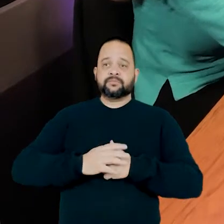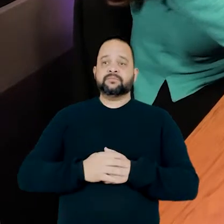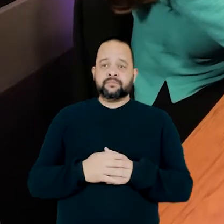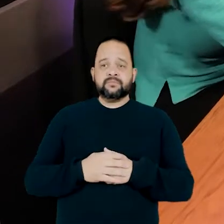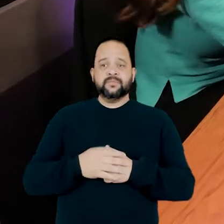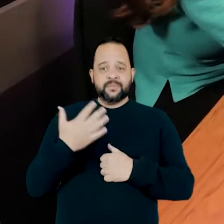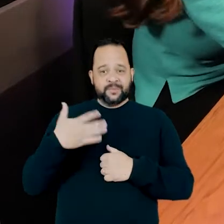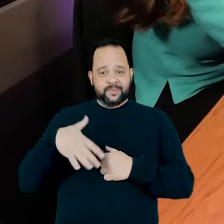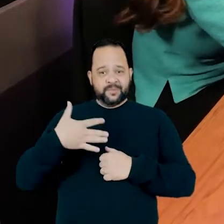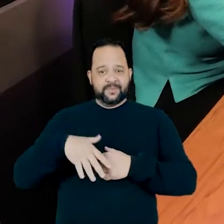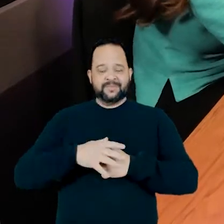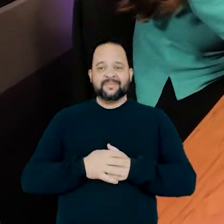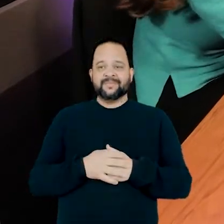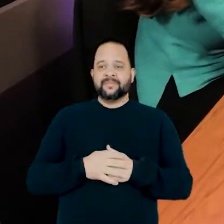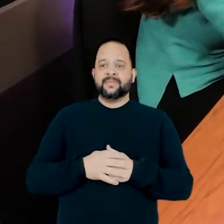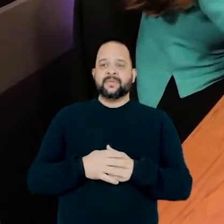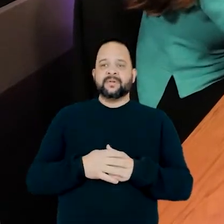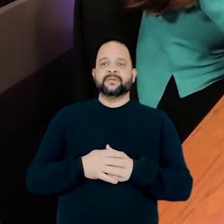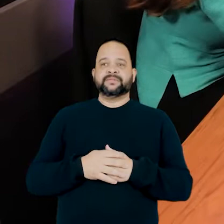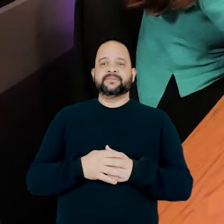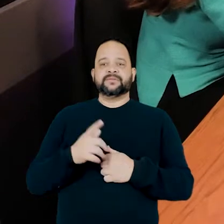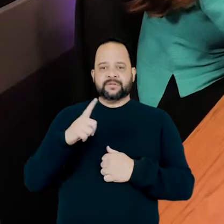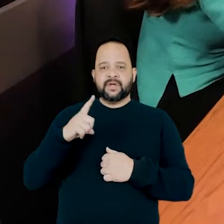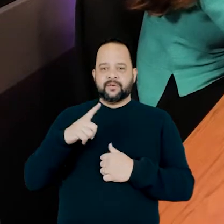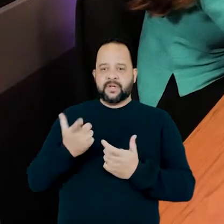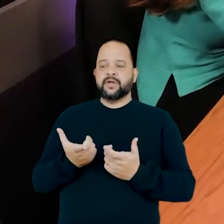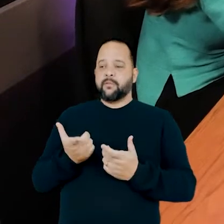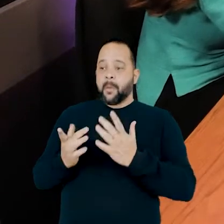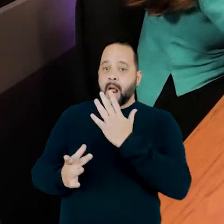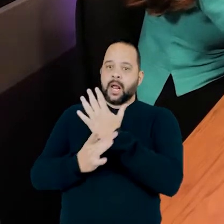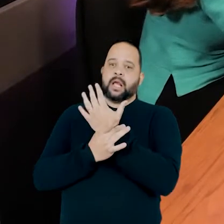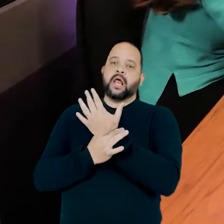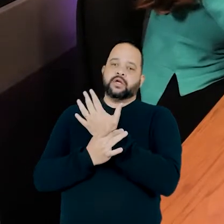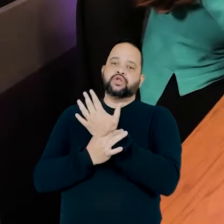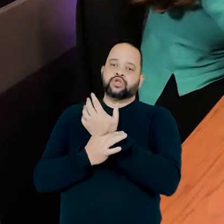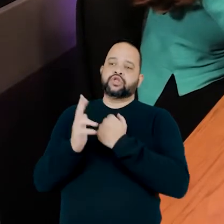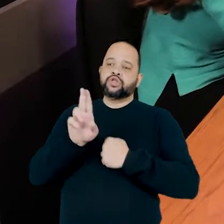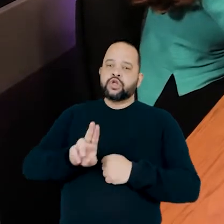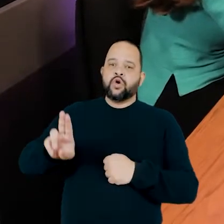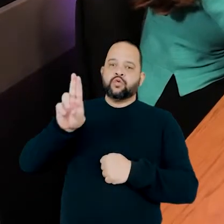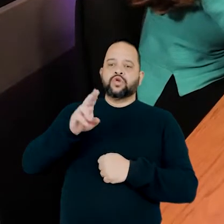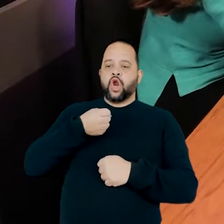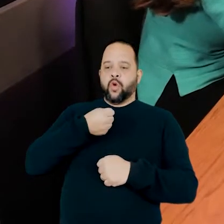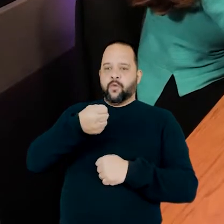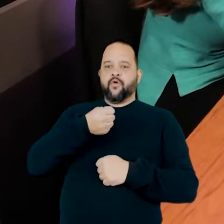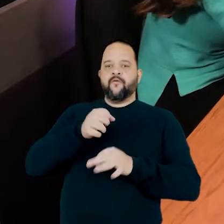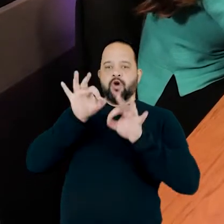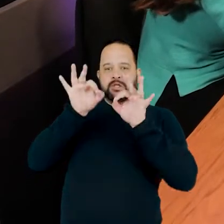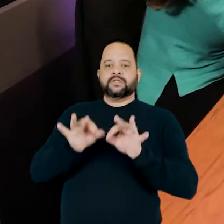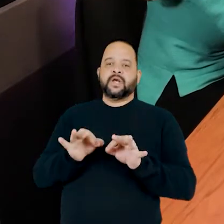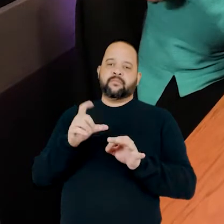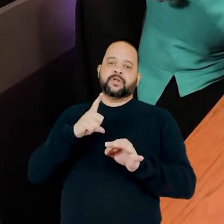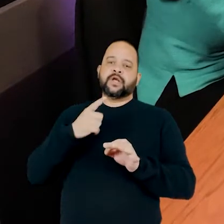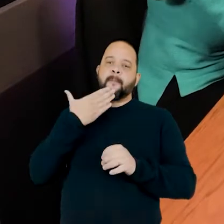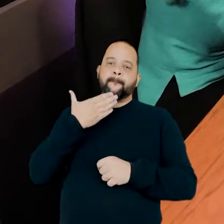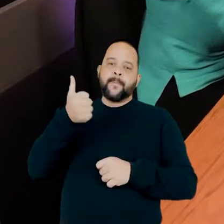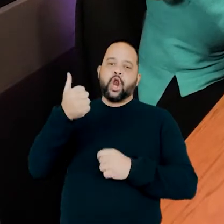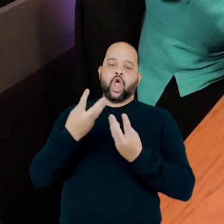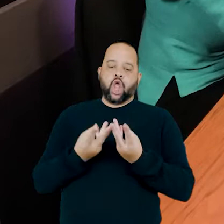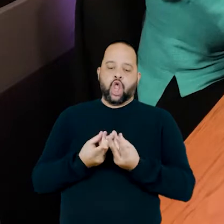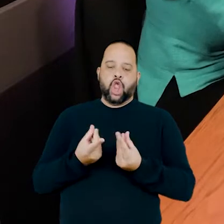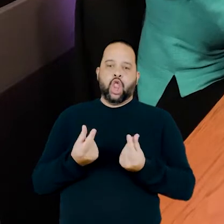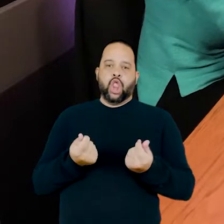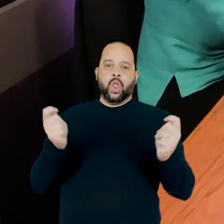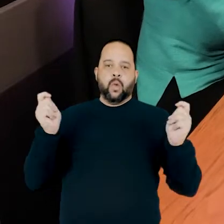só! Que legal, que legal. Estão lá realmente pra garantir que estão usando a Shure do jeito certo. Pra ter o melhor desempenho, imagino, né?